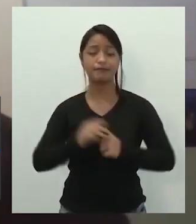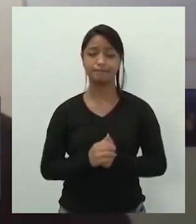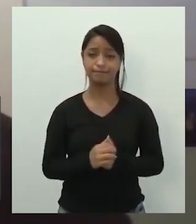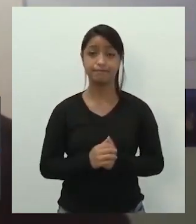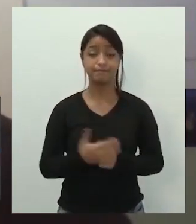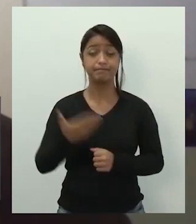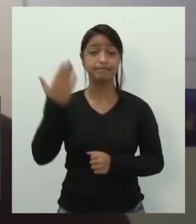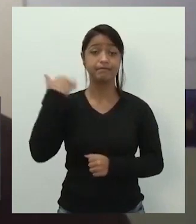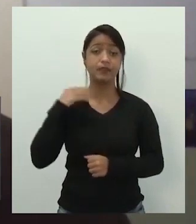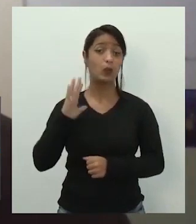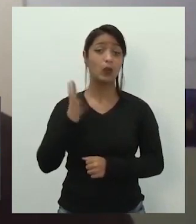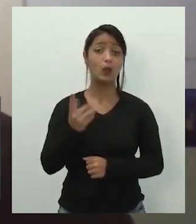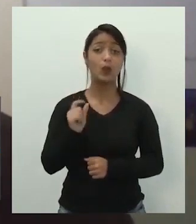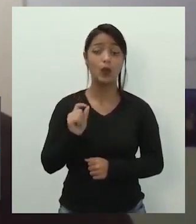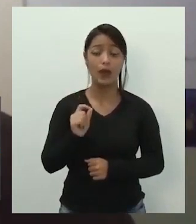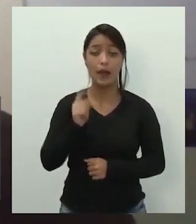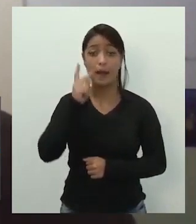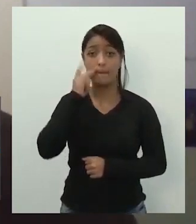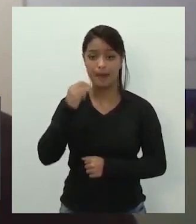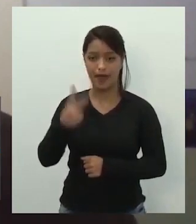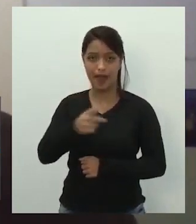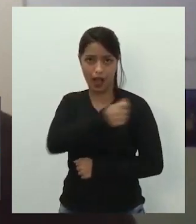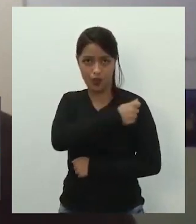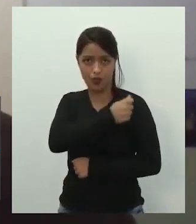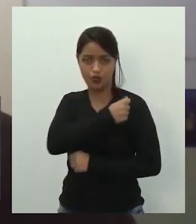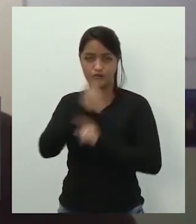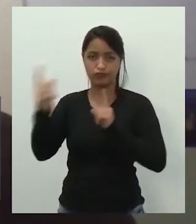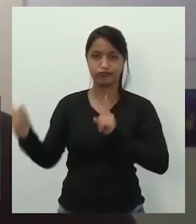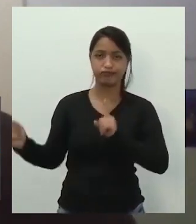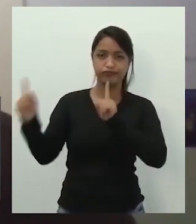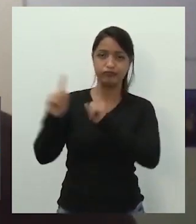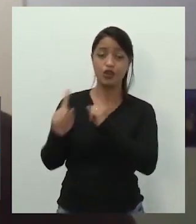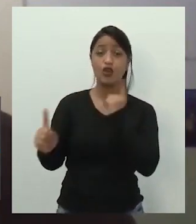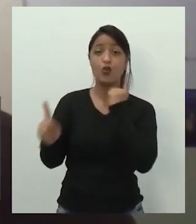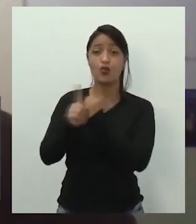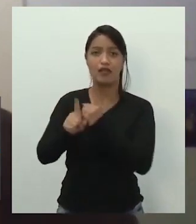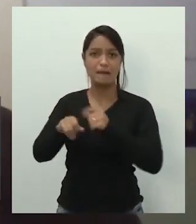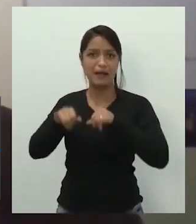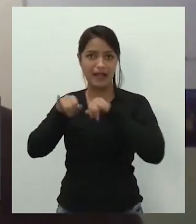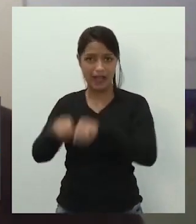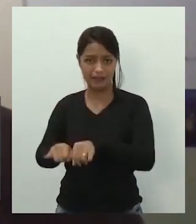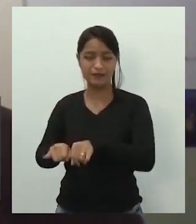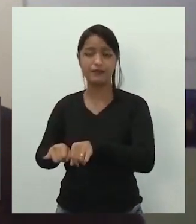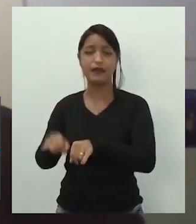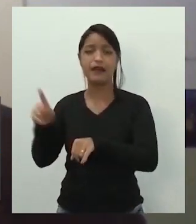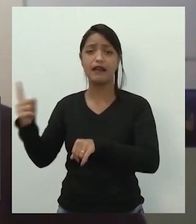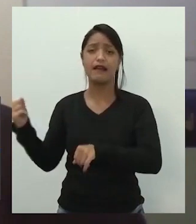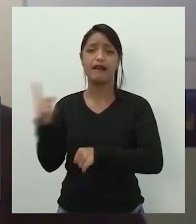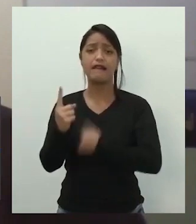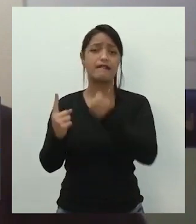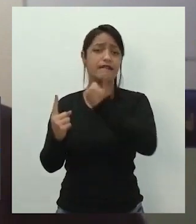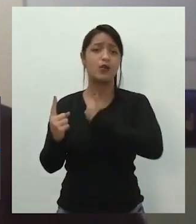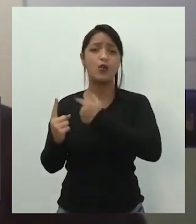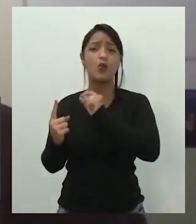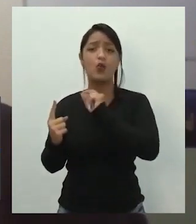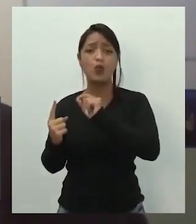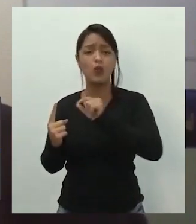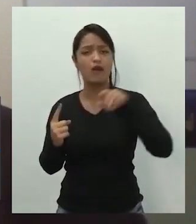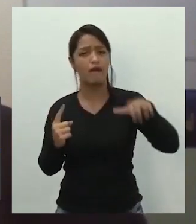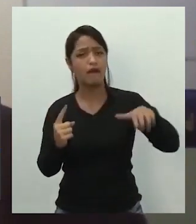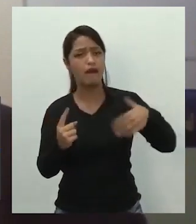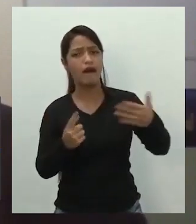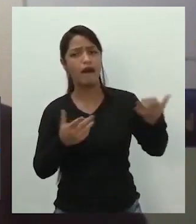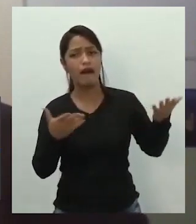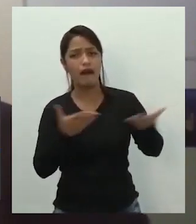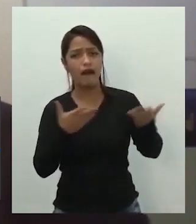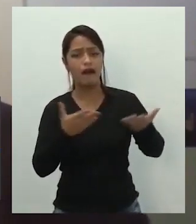encontrei um pai no mercado, olha só, como o pessoal não está entendendo o nosso trabalho mesmo. Aí ele comentou assim, poxa, agora estão na TV lá,